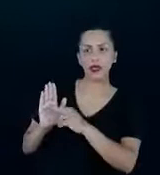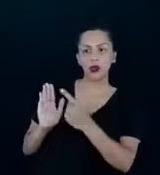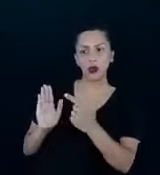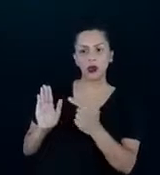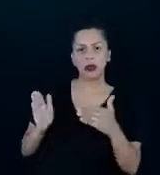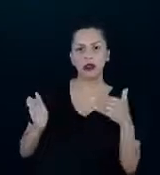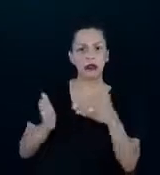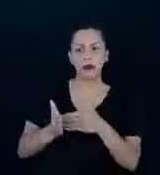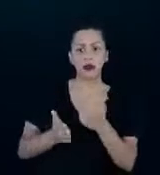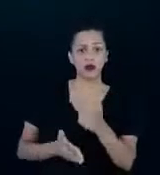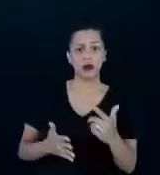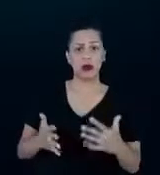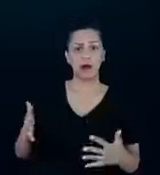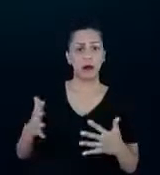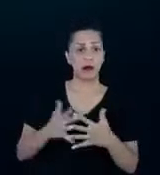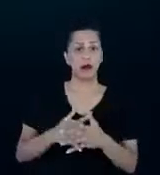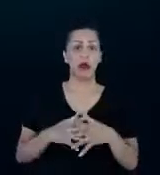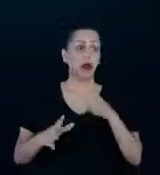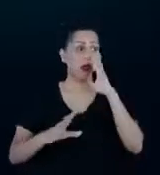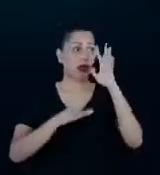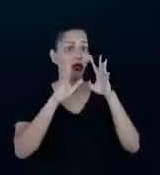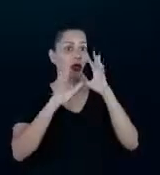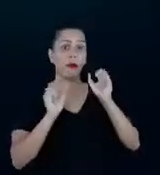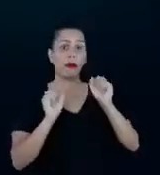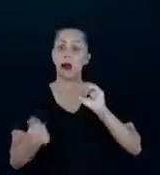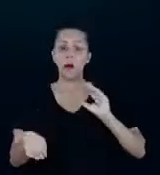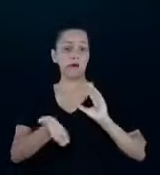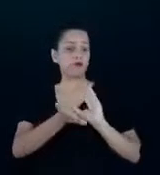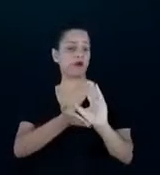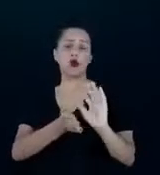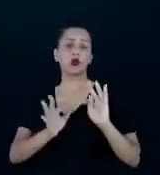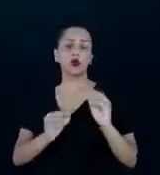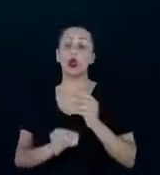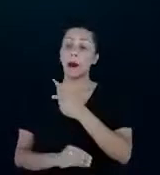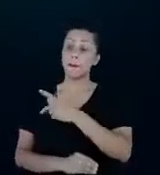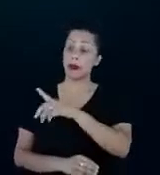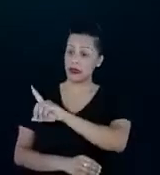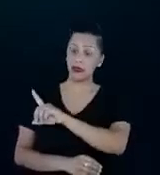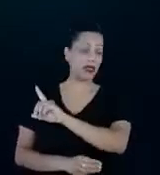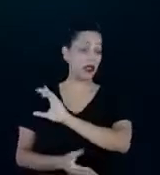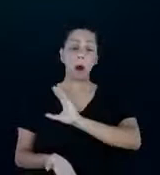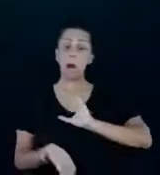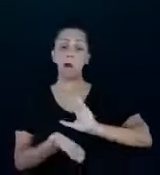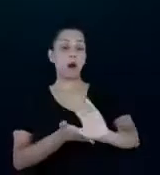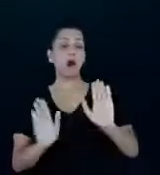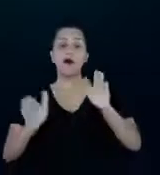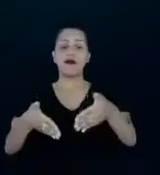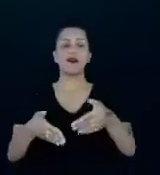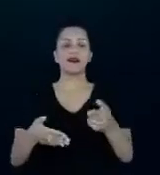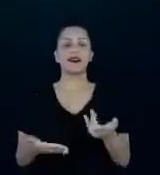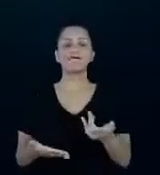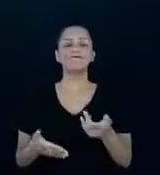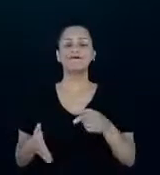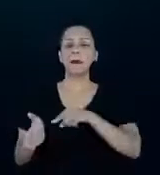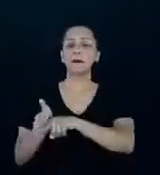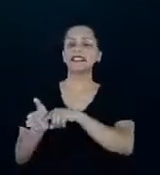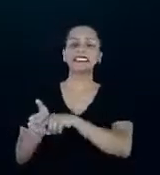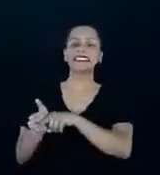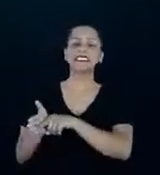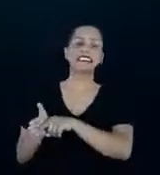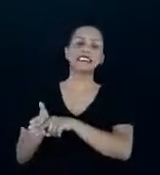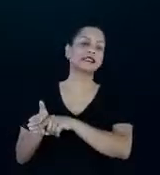a empresa pode decidir colocar todo o seu dinheiro de P&D num fundo e aí vai estrangular a pesquisa feita pelos